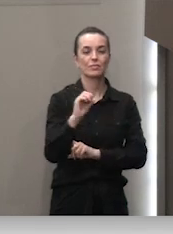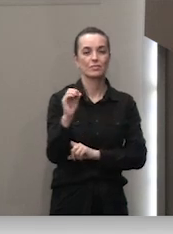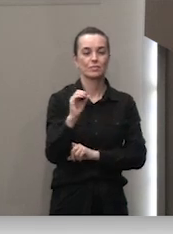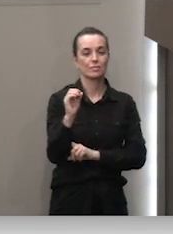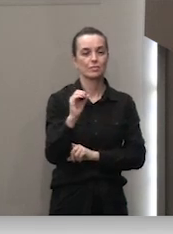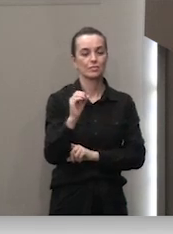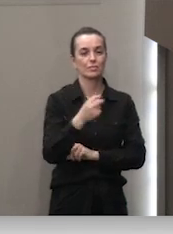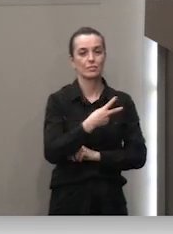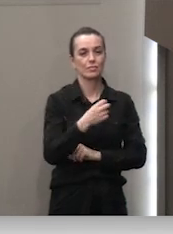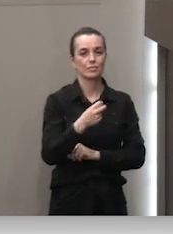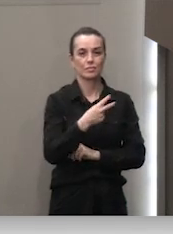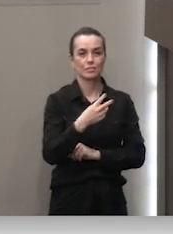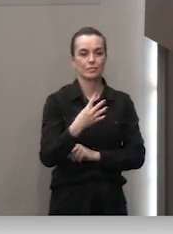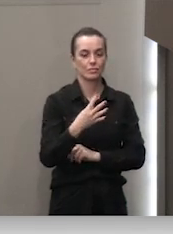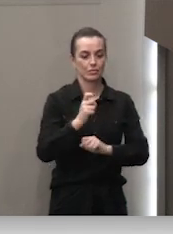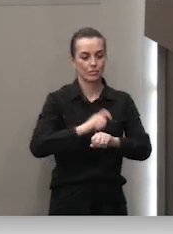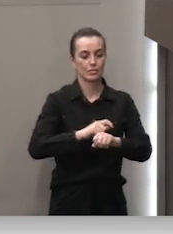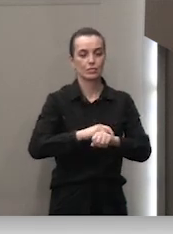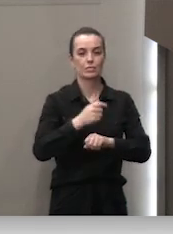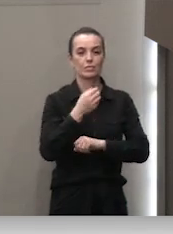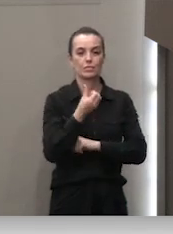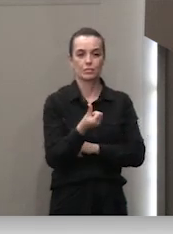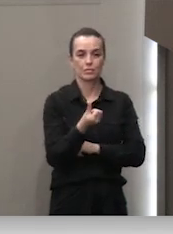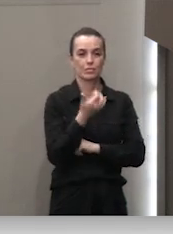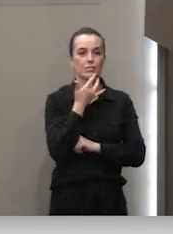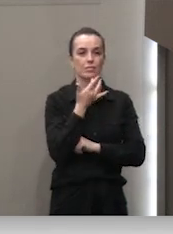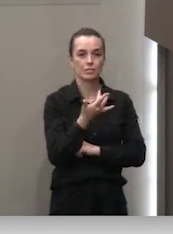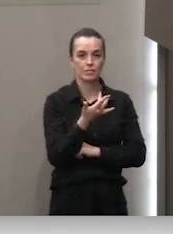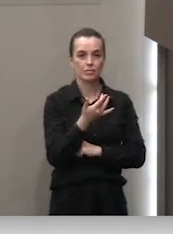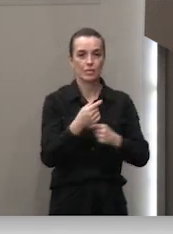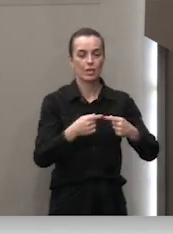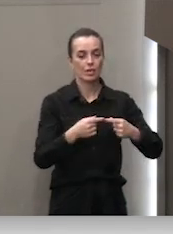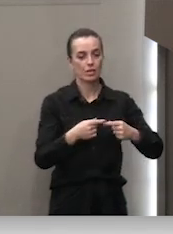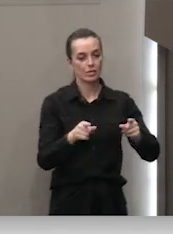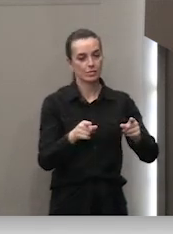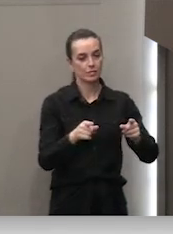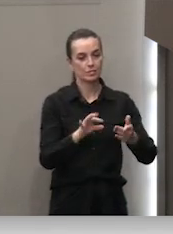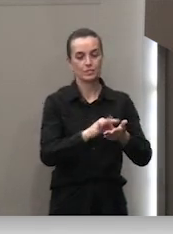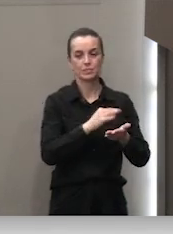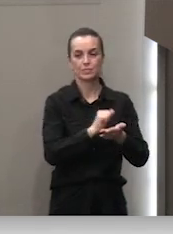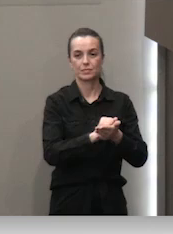de 2024 às 18 horas. Abertas as inscrições.